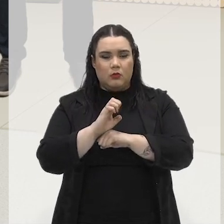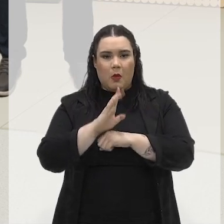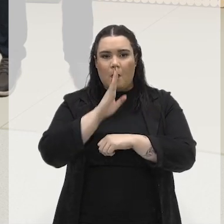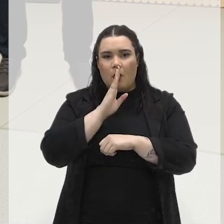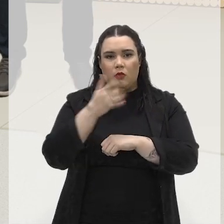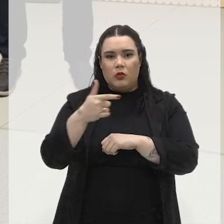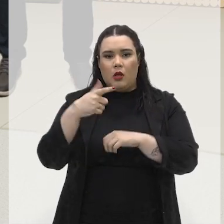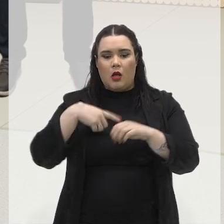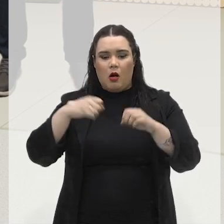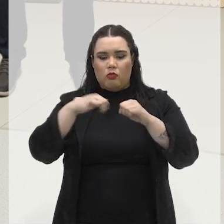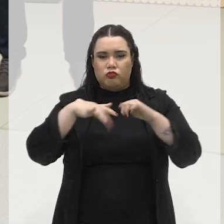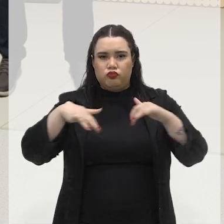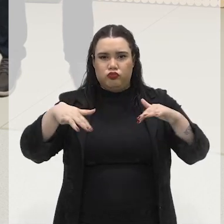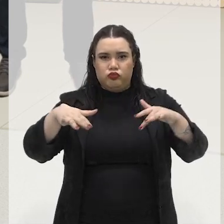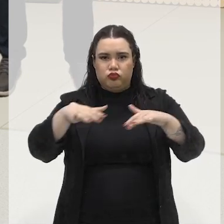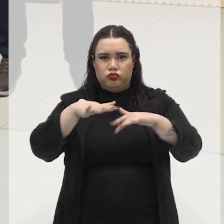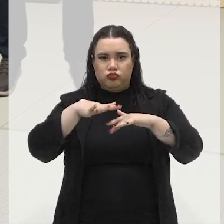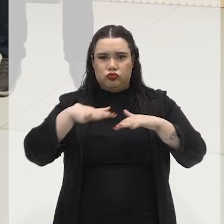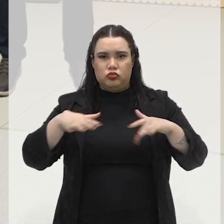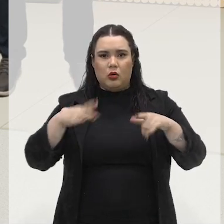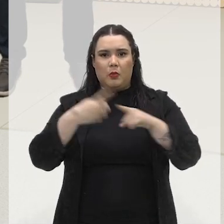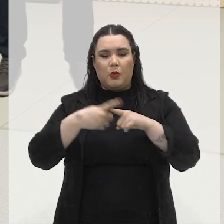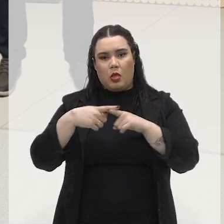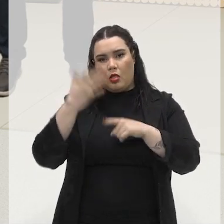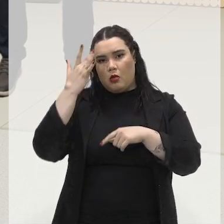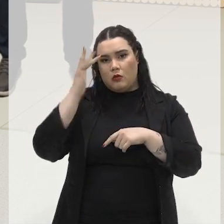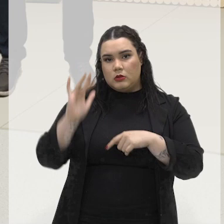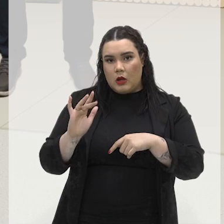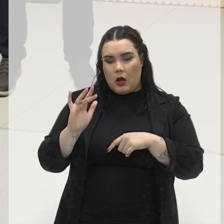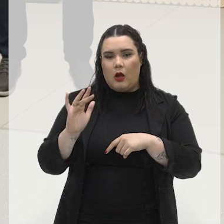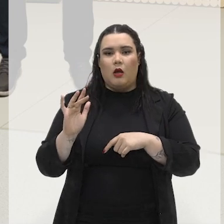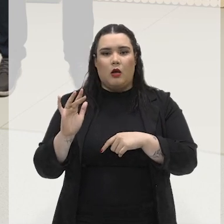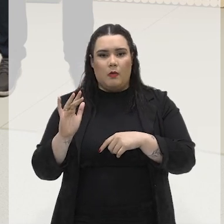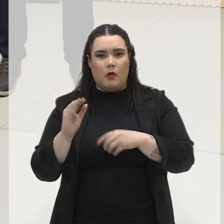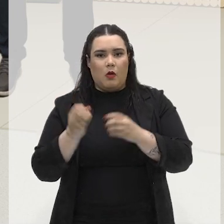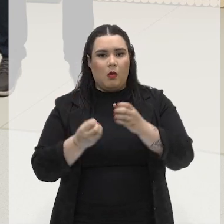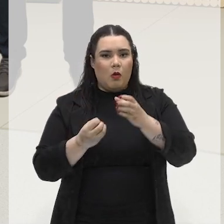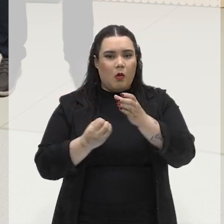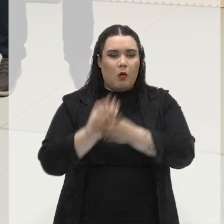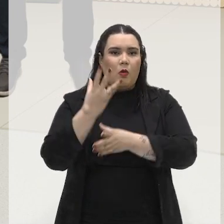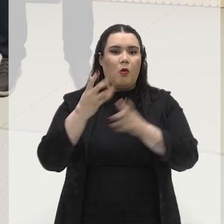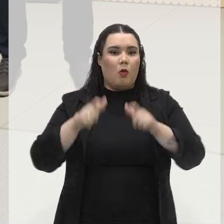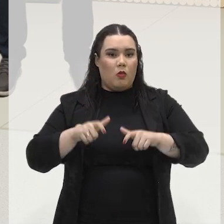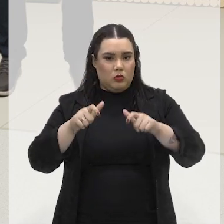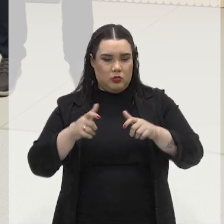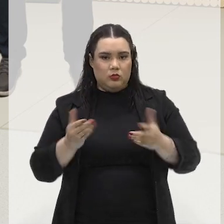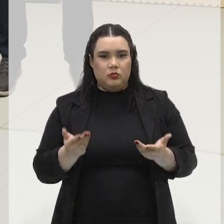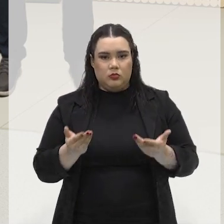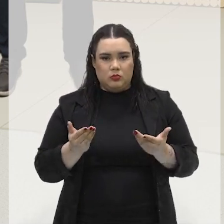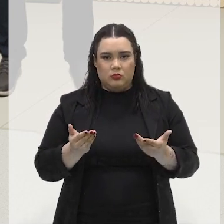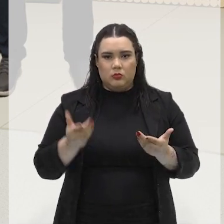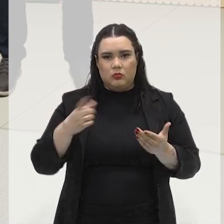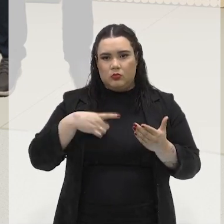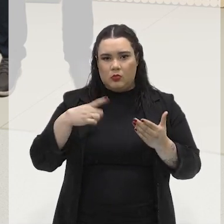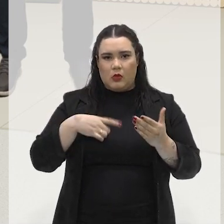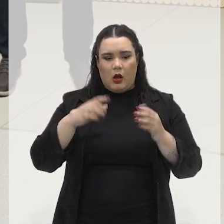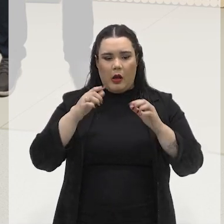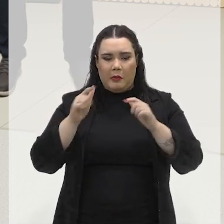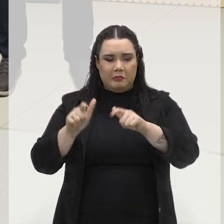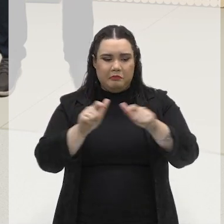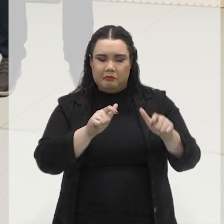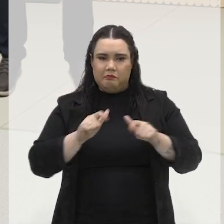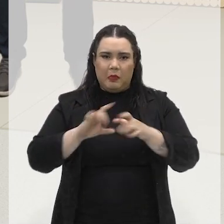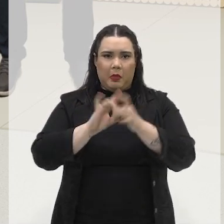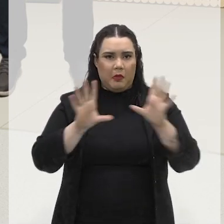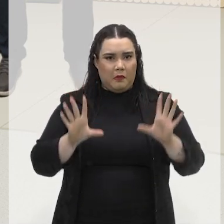Isso porque o princípio da incerteza de Heisenberg fala que a gente não sabe ao certo onde é que ele está, tá? Ele está em todos os lugares ao